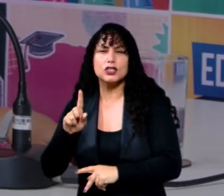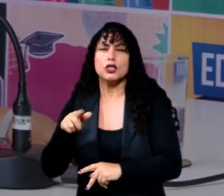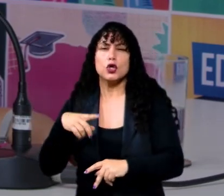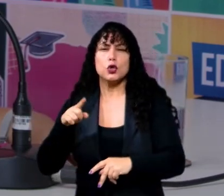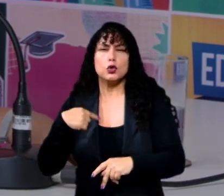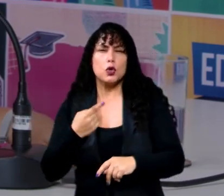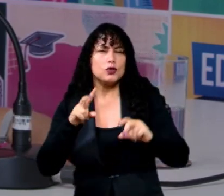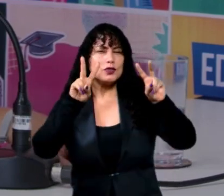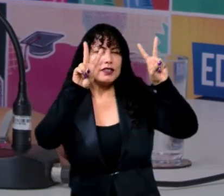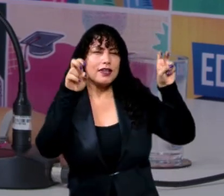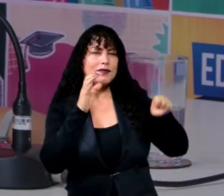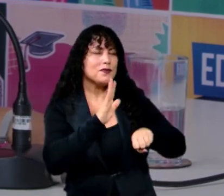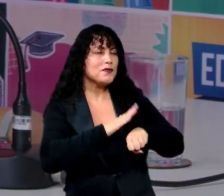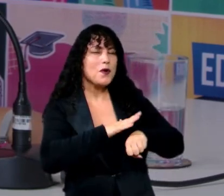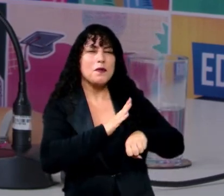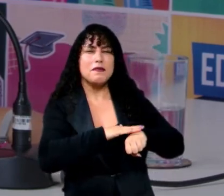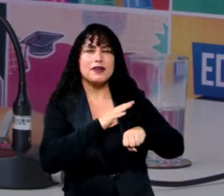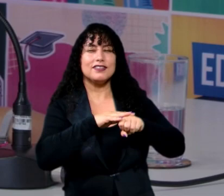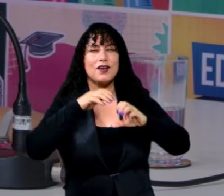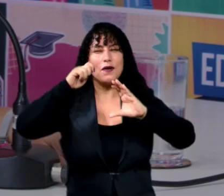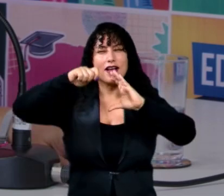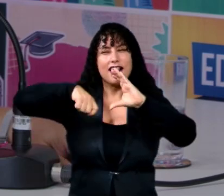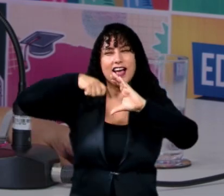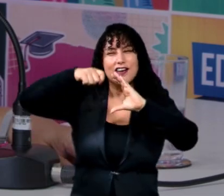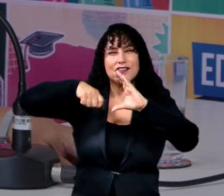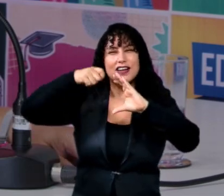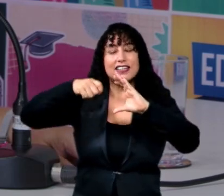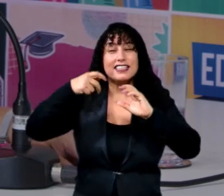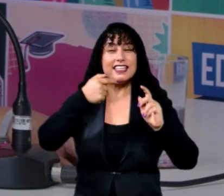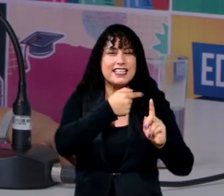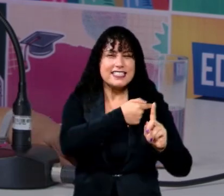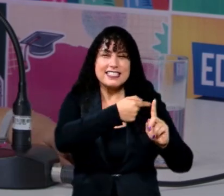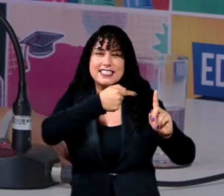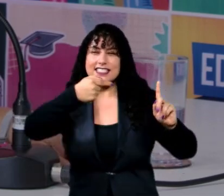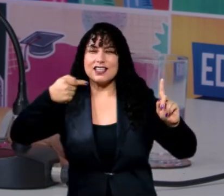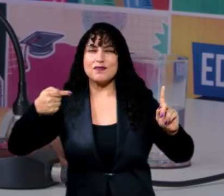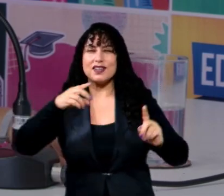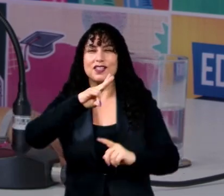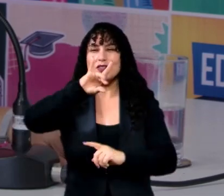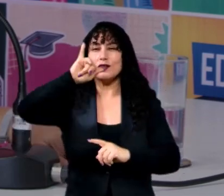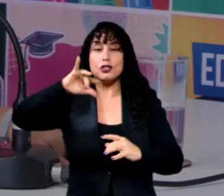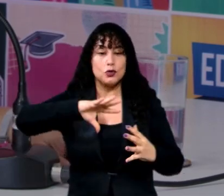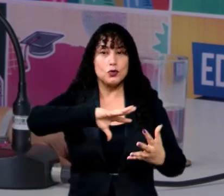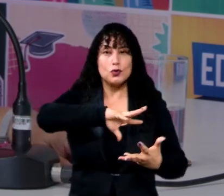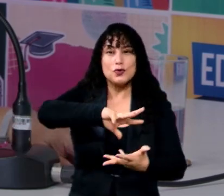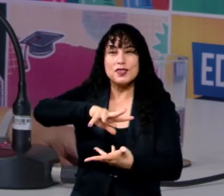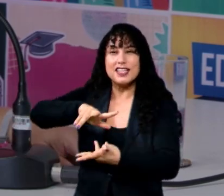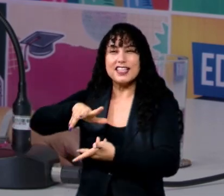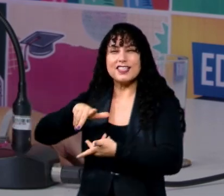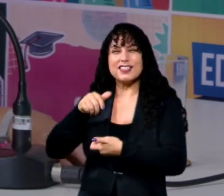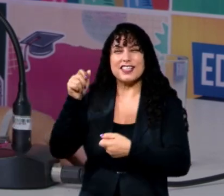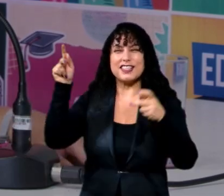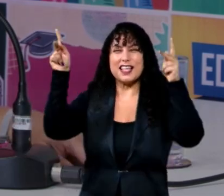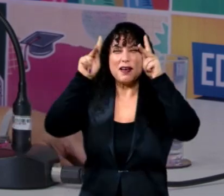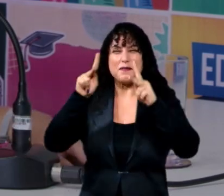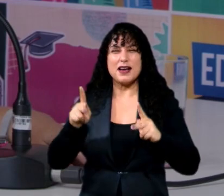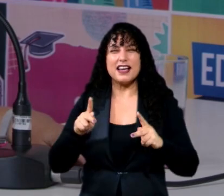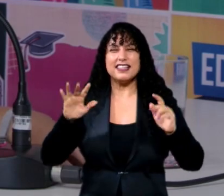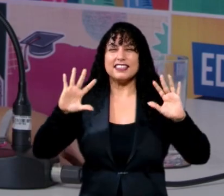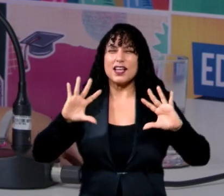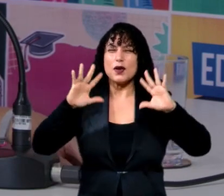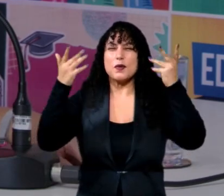estamos, nesse momento que nós estamos gravando, nós estamos na semana do Dia Internacional da Paz, que é comemorado no